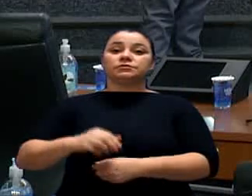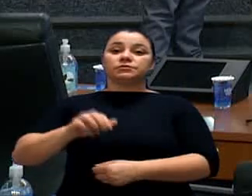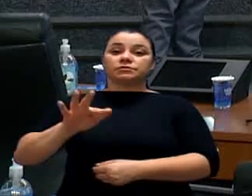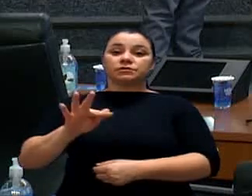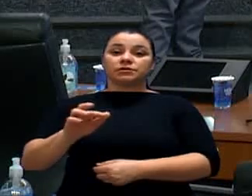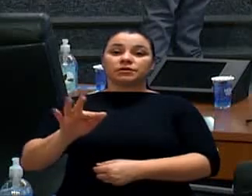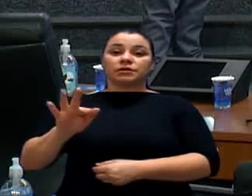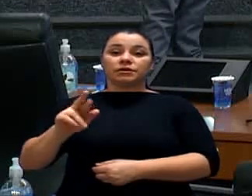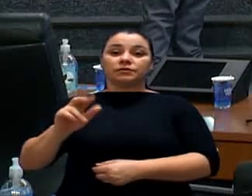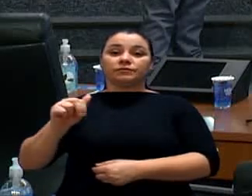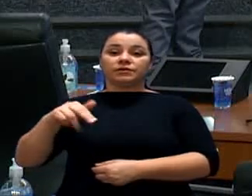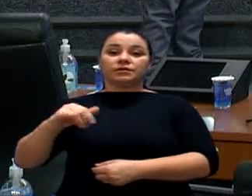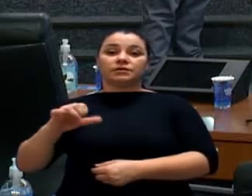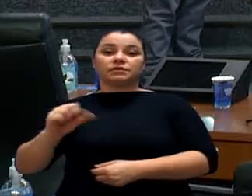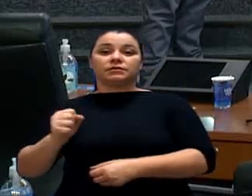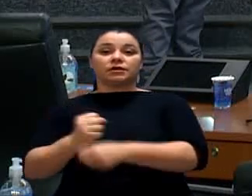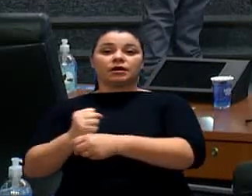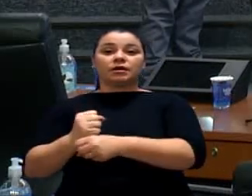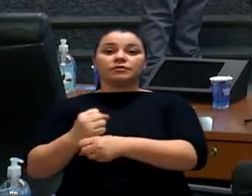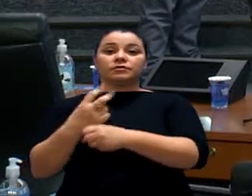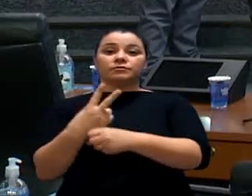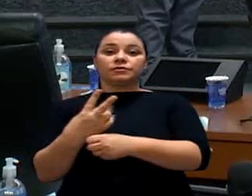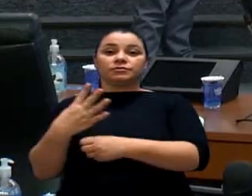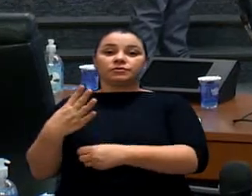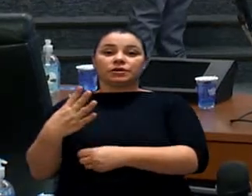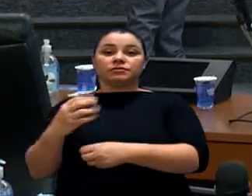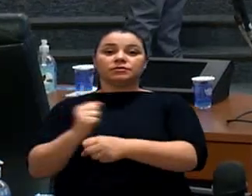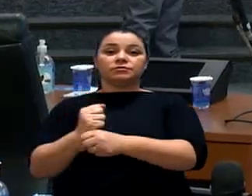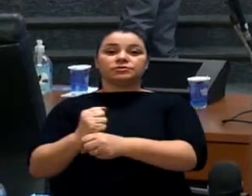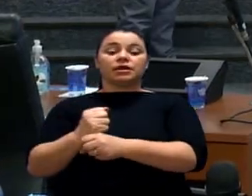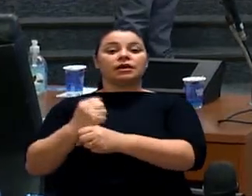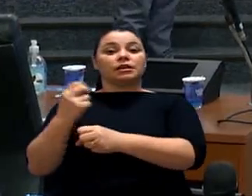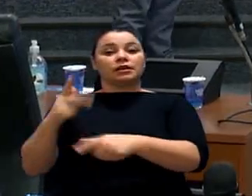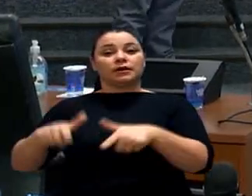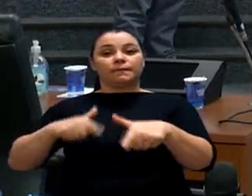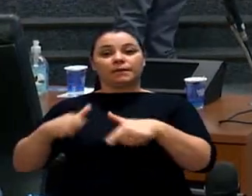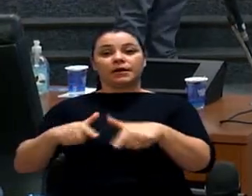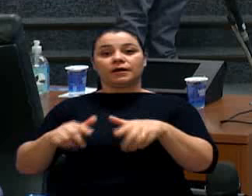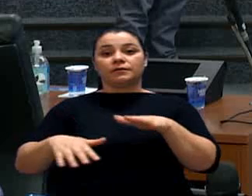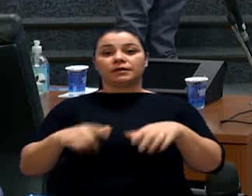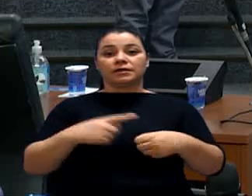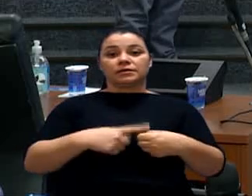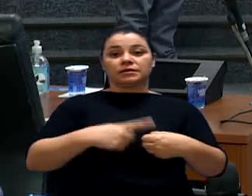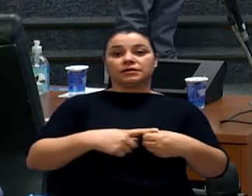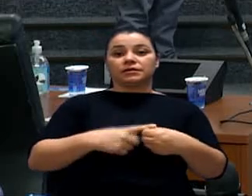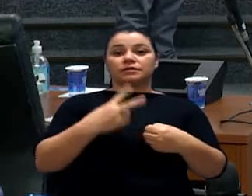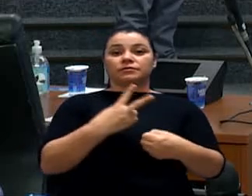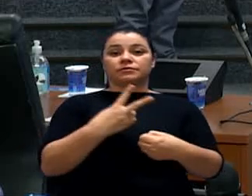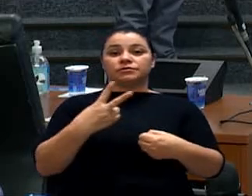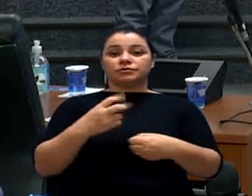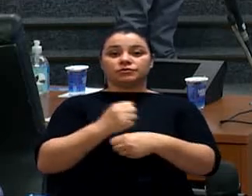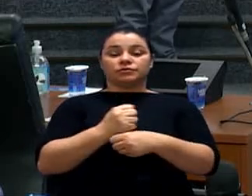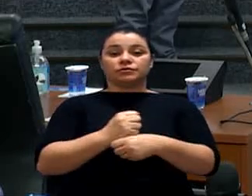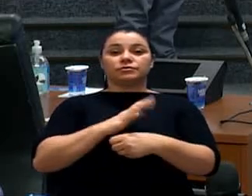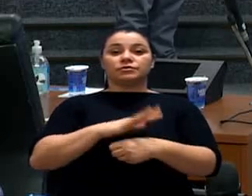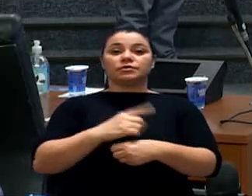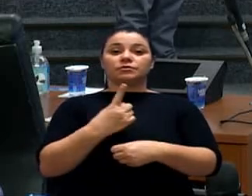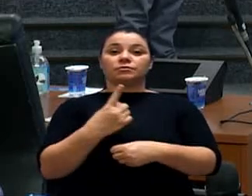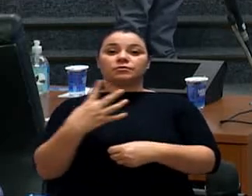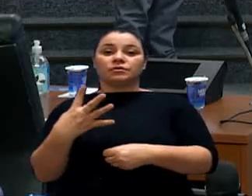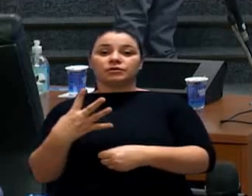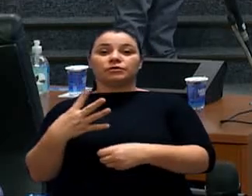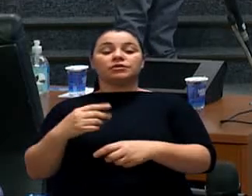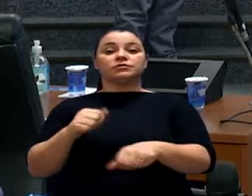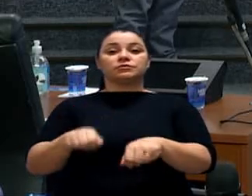24 anos de polícia. Há 22 anos trabalha em Sorocaba, sendo 14 deles dedicados